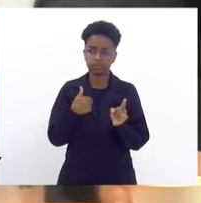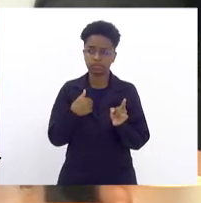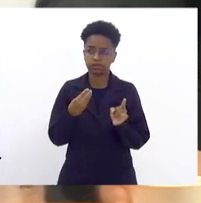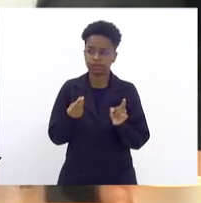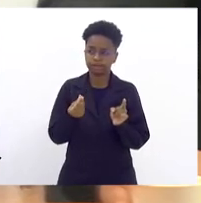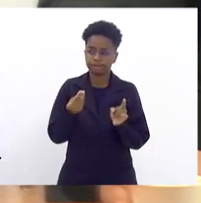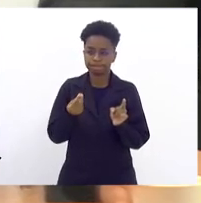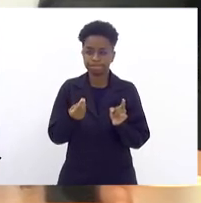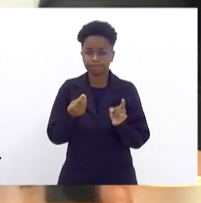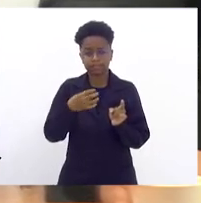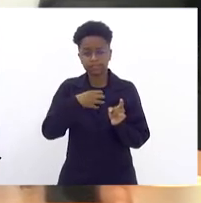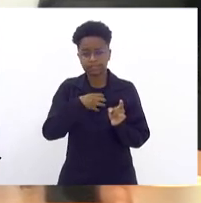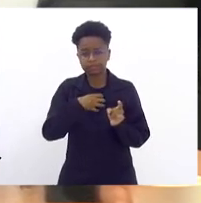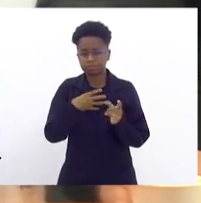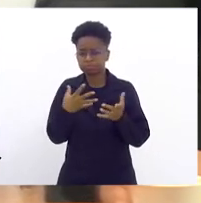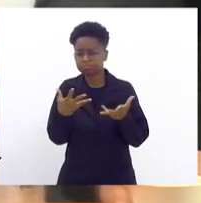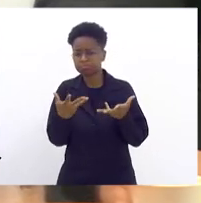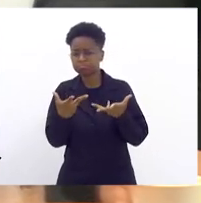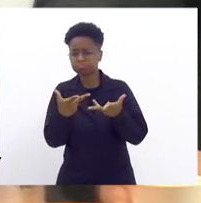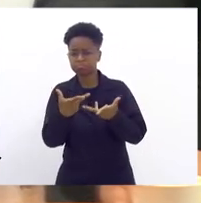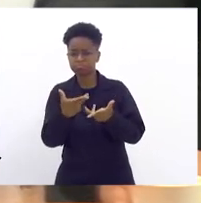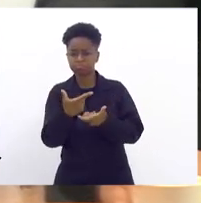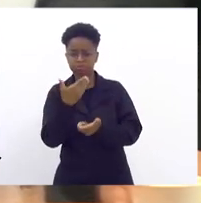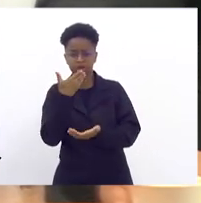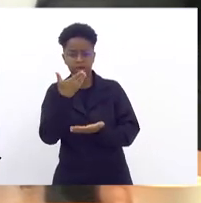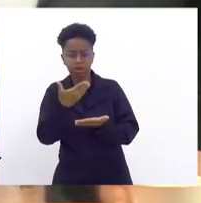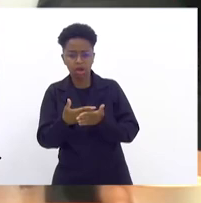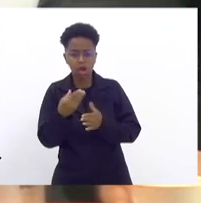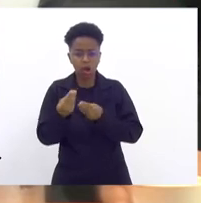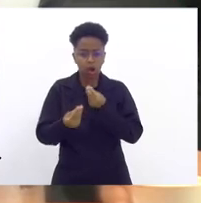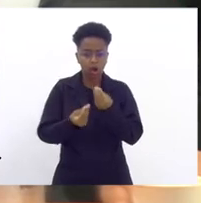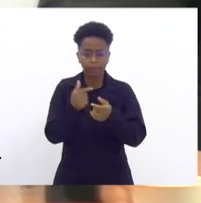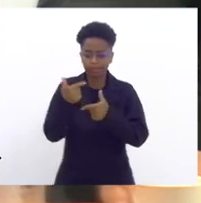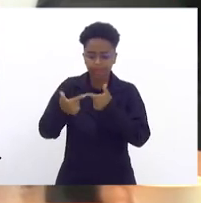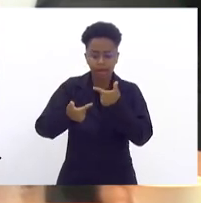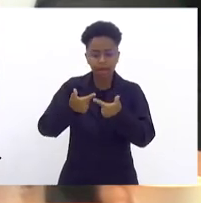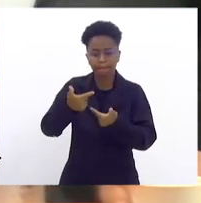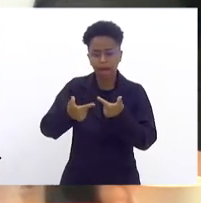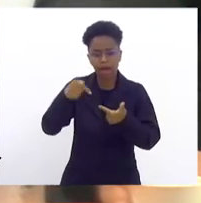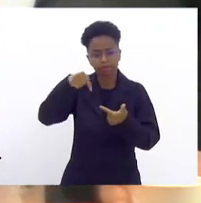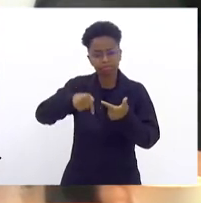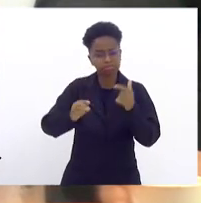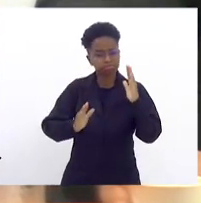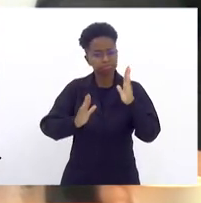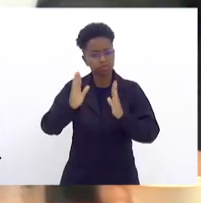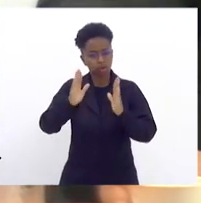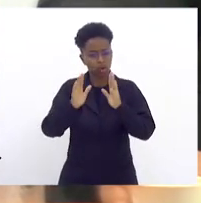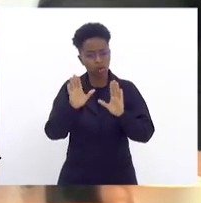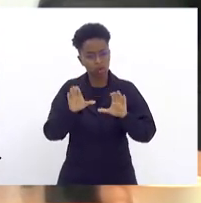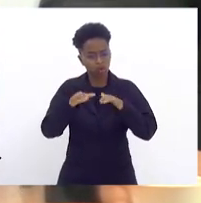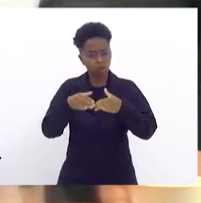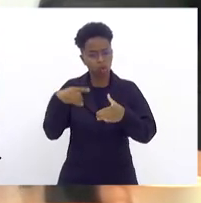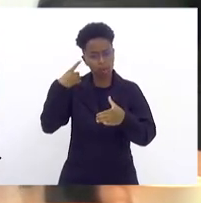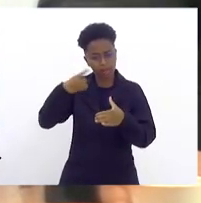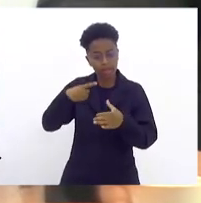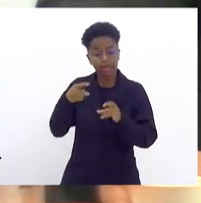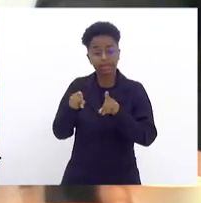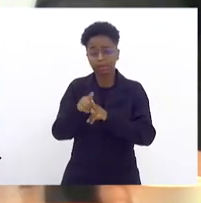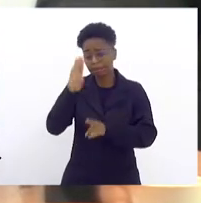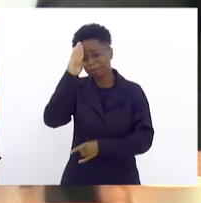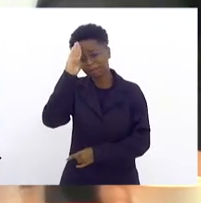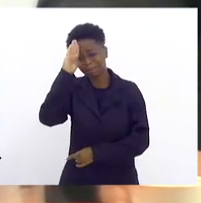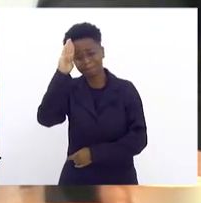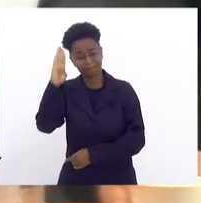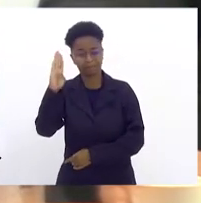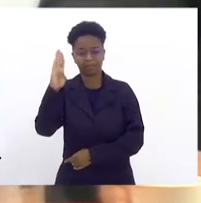testado Maravilhado com o trabalho dessa legislatura e principalmente